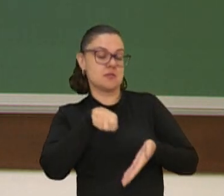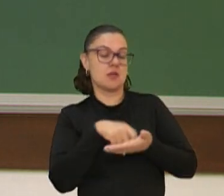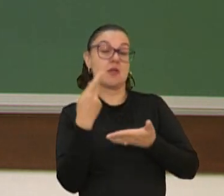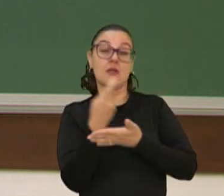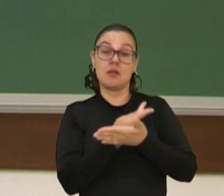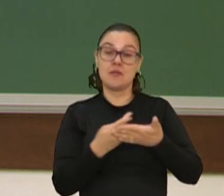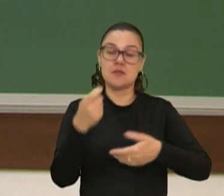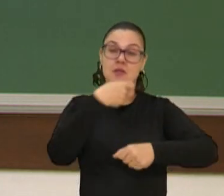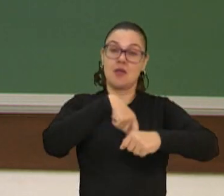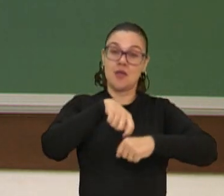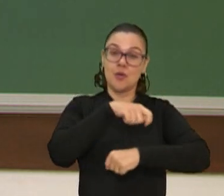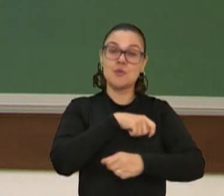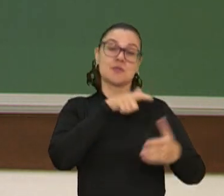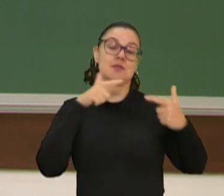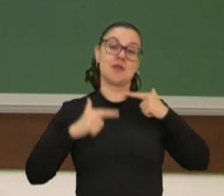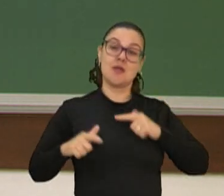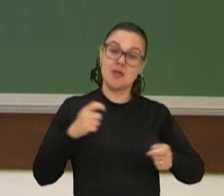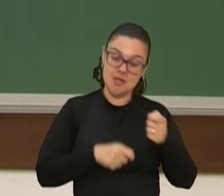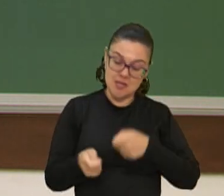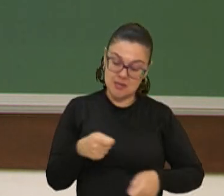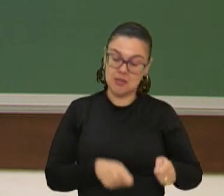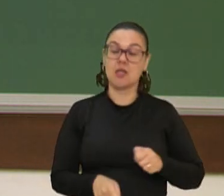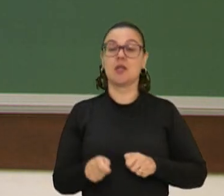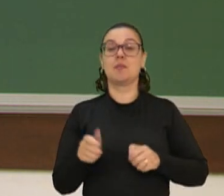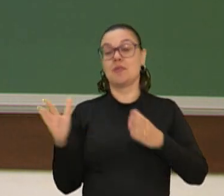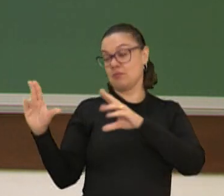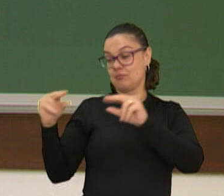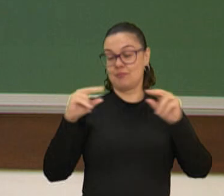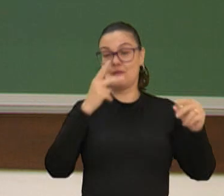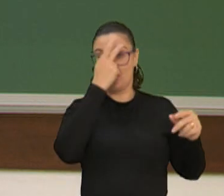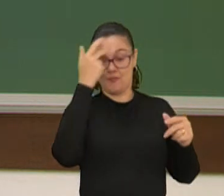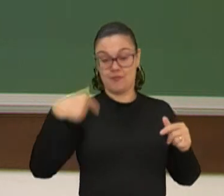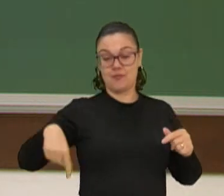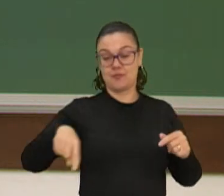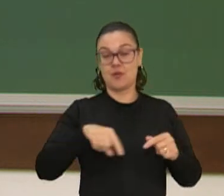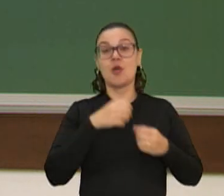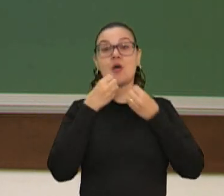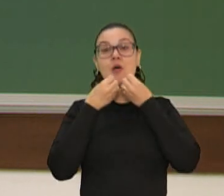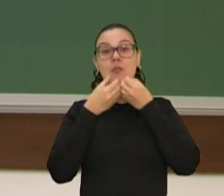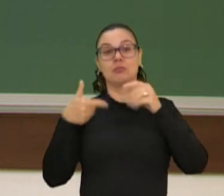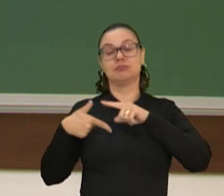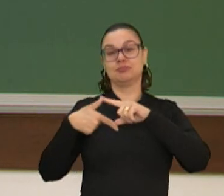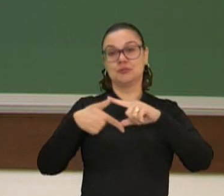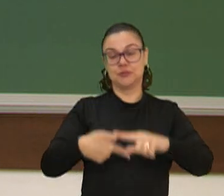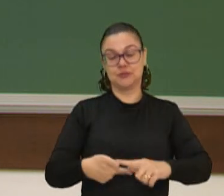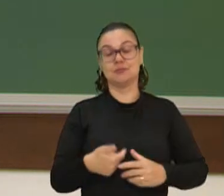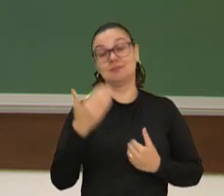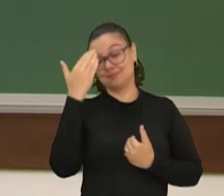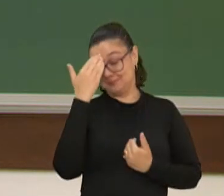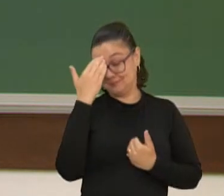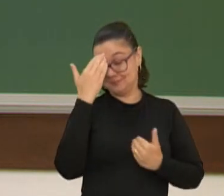desenhe, cozinhe, limpe, converse com quem está ao seu lado. Mantenha uma rotina.